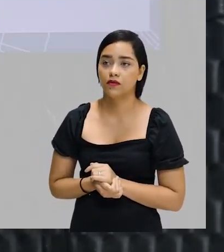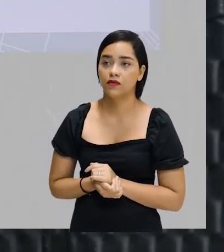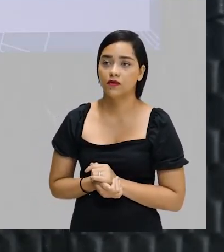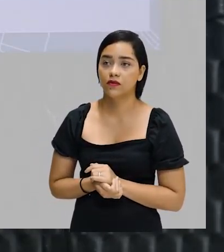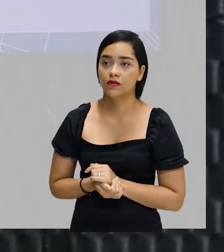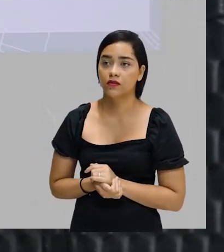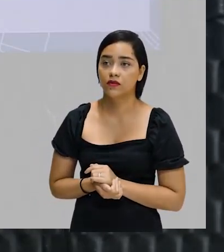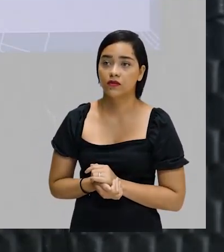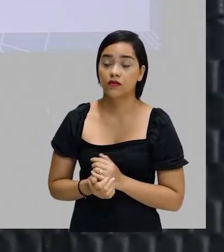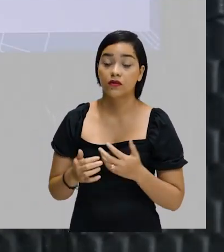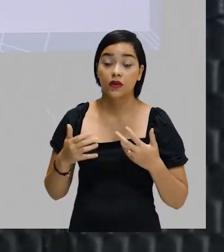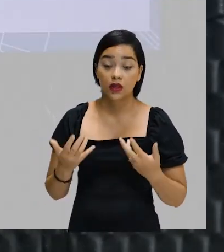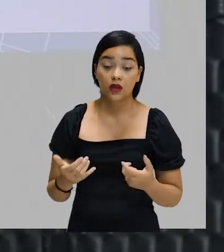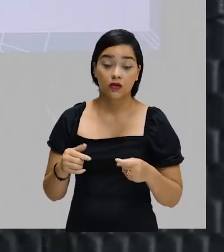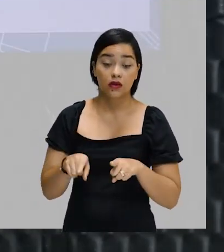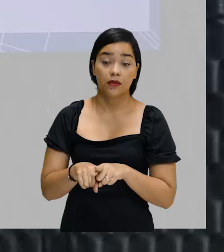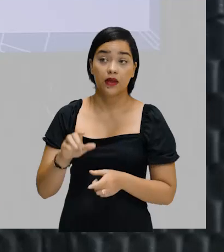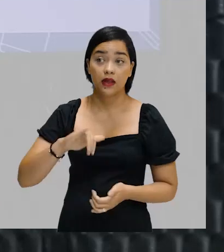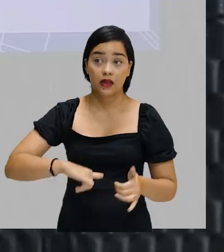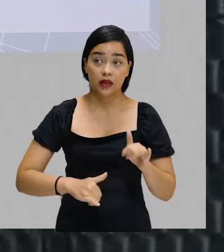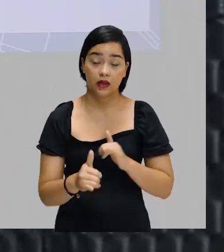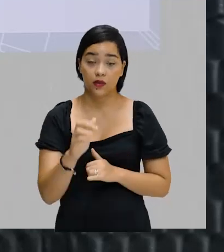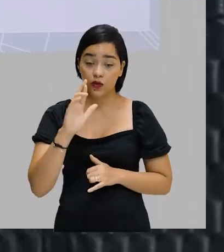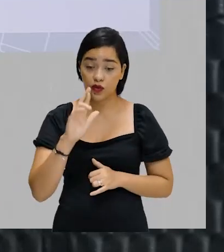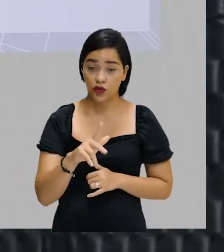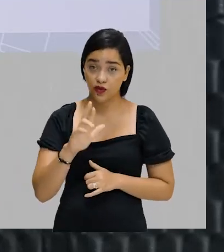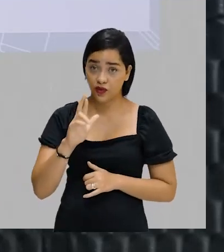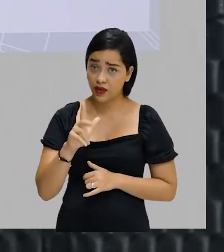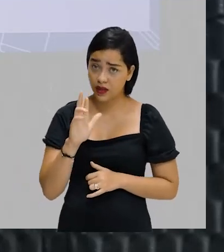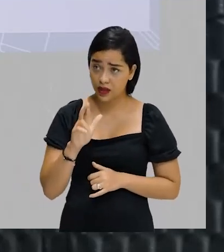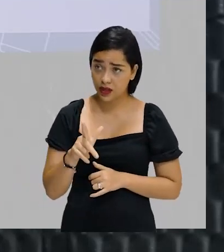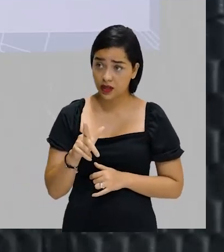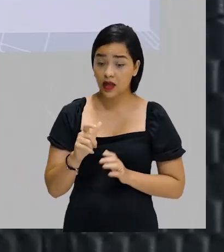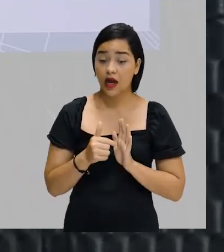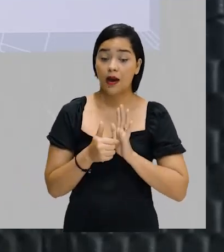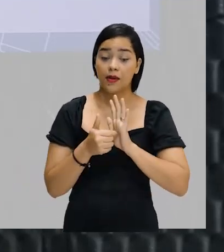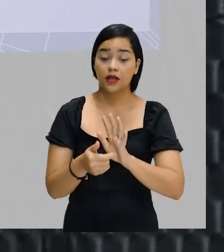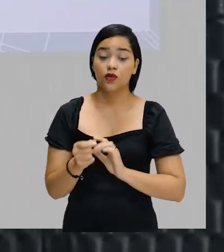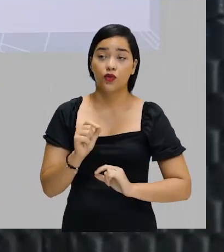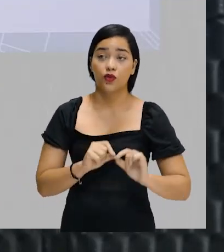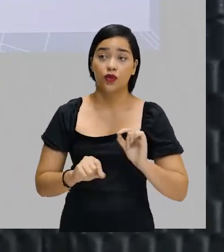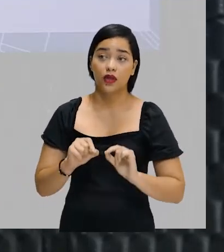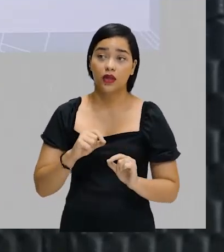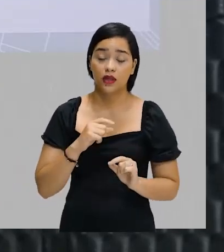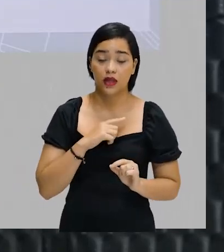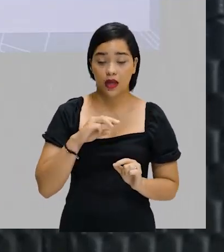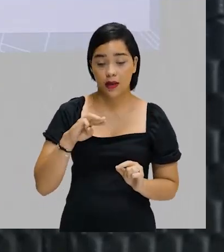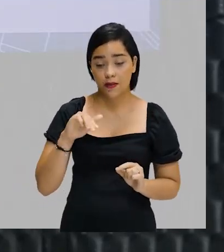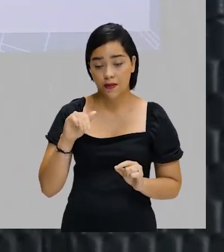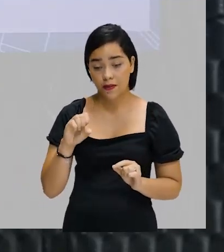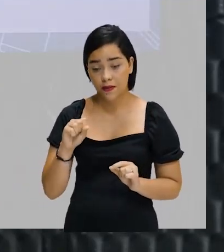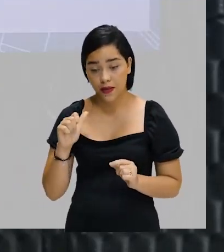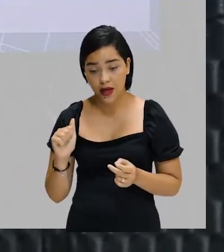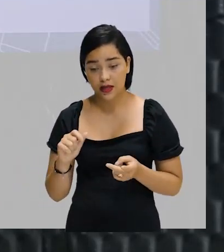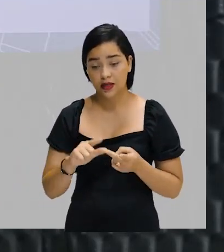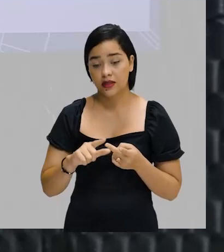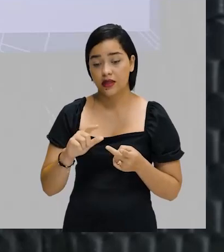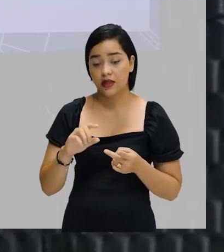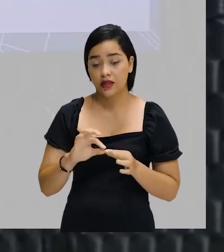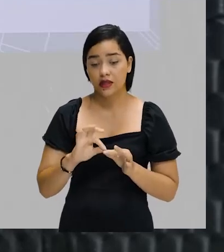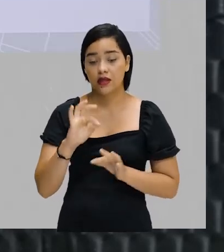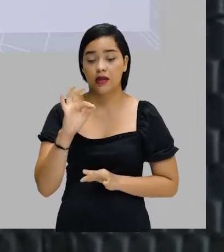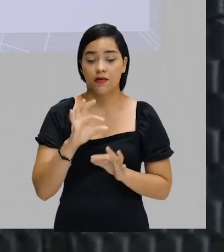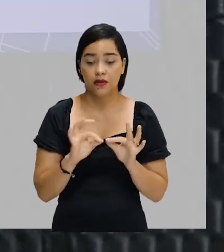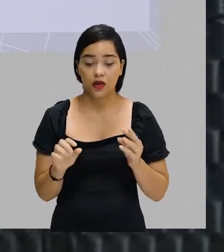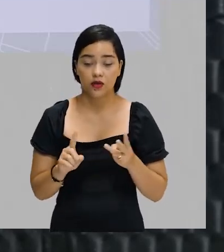semelhantes. Elementos químicos diferentes apresentam átomos com massas e tamanhos